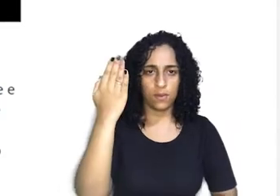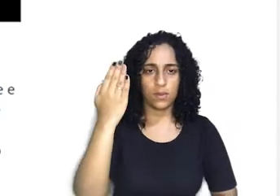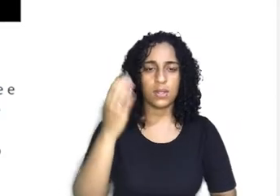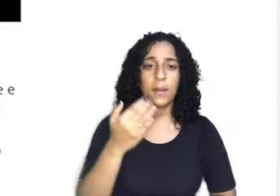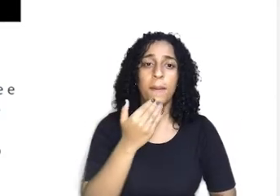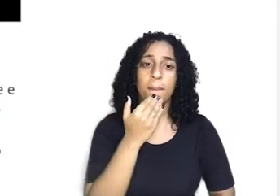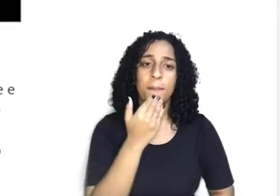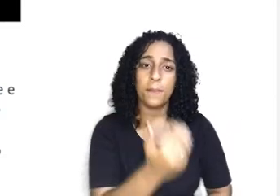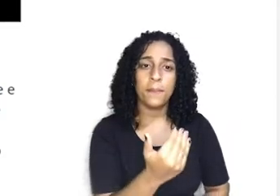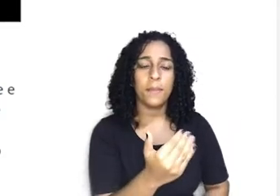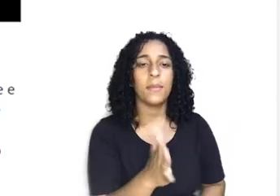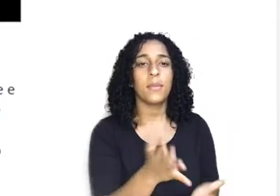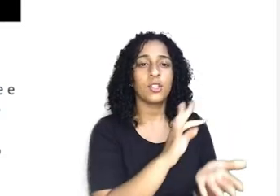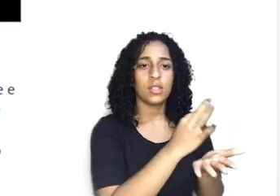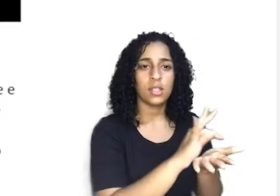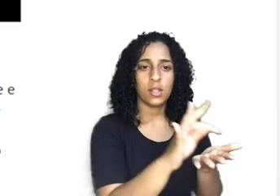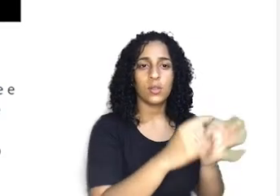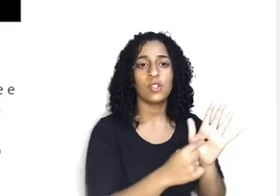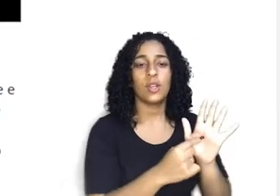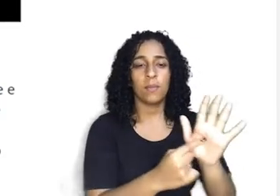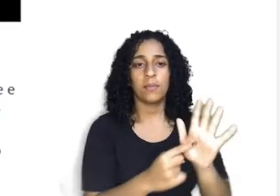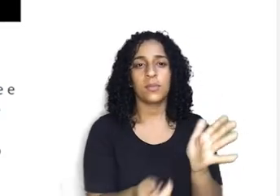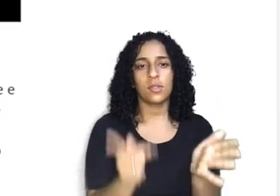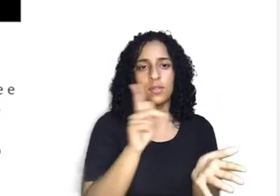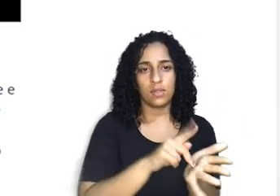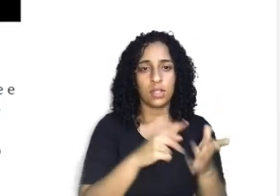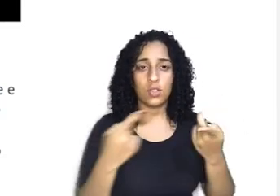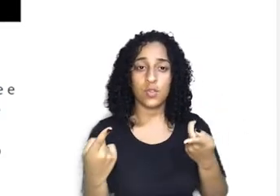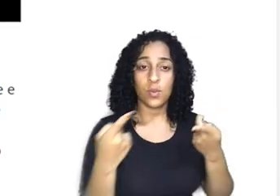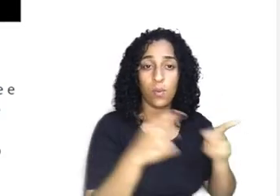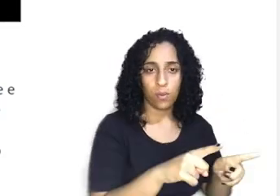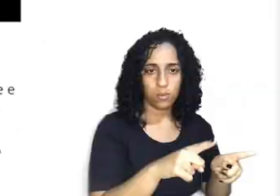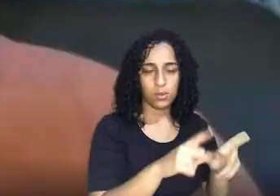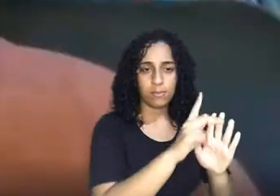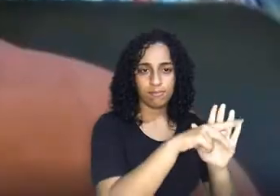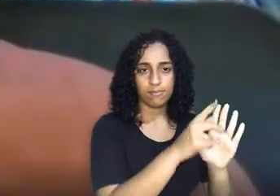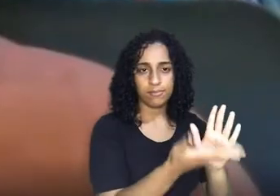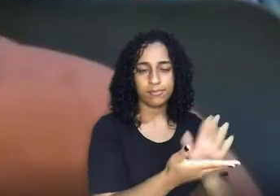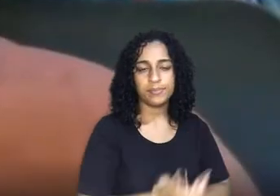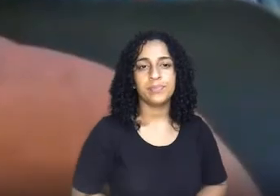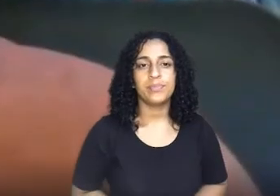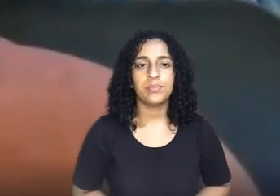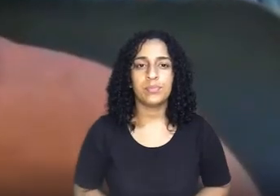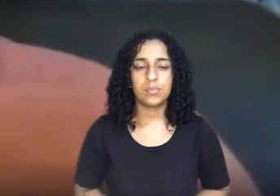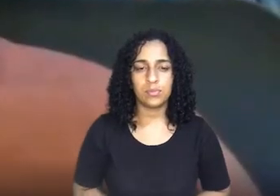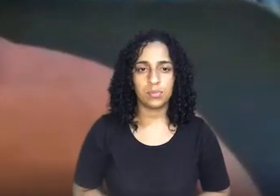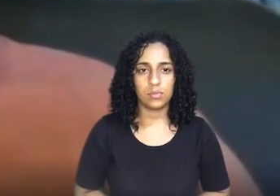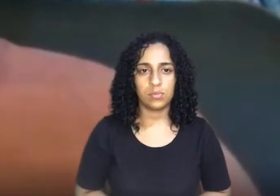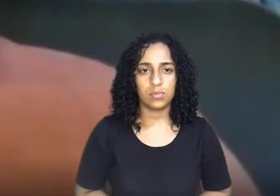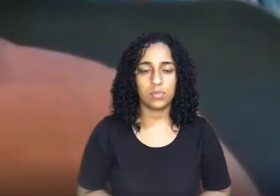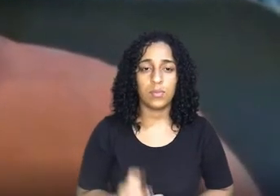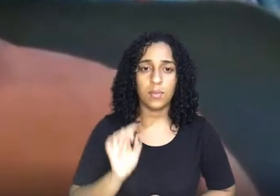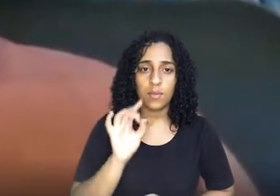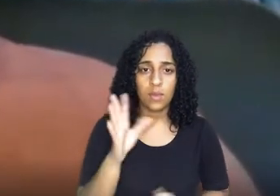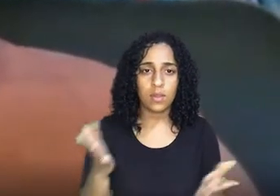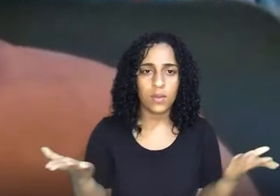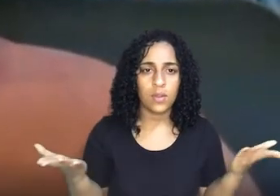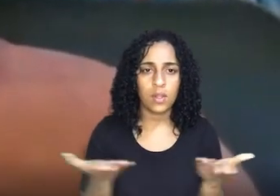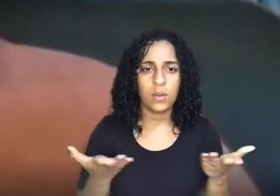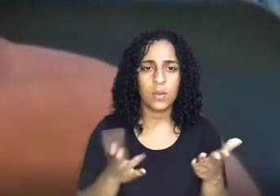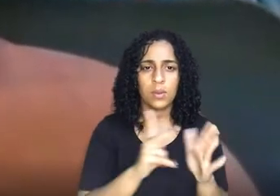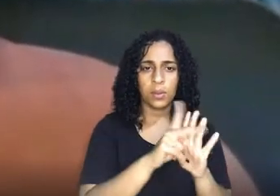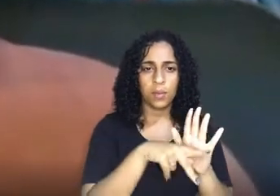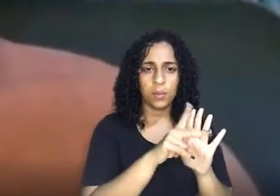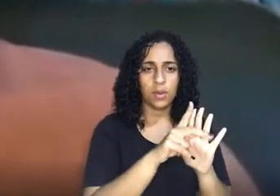por parte das empresas de tecnologia e se manifestam contra o projeto é só ver o Google agora